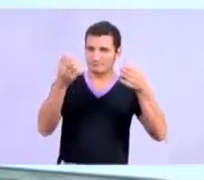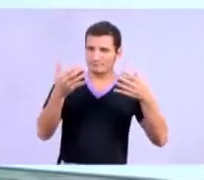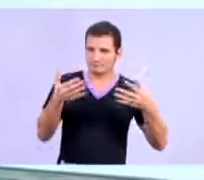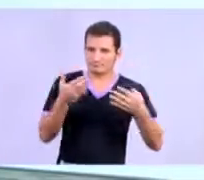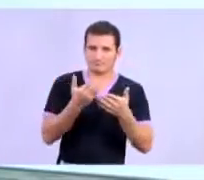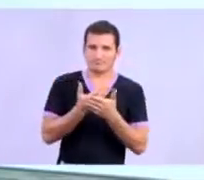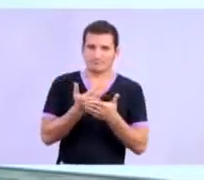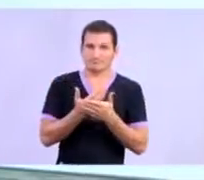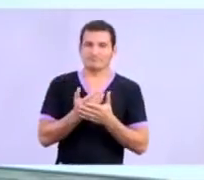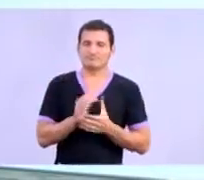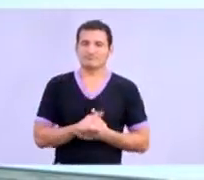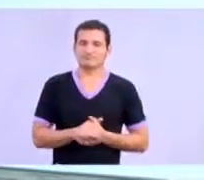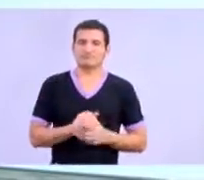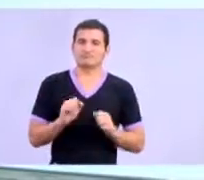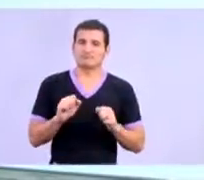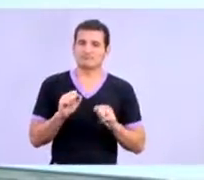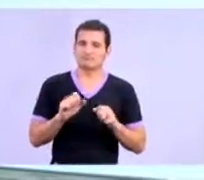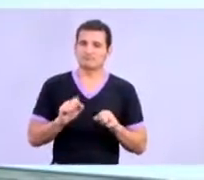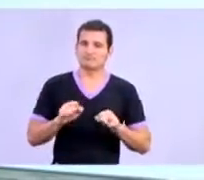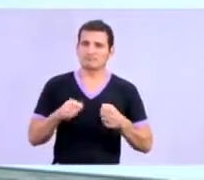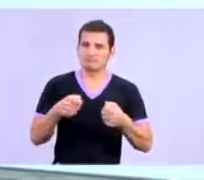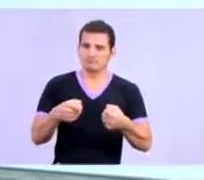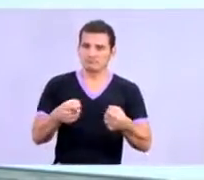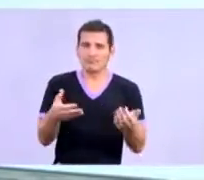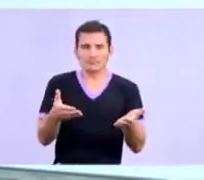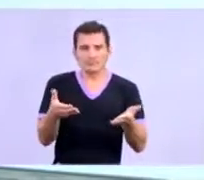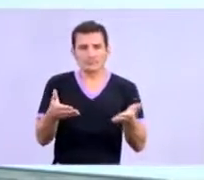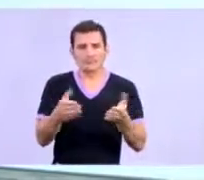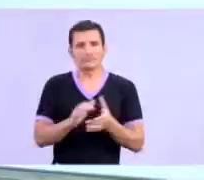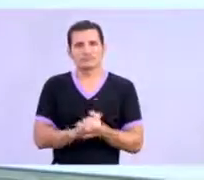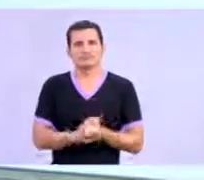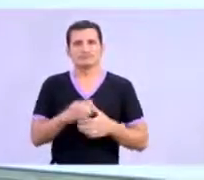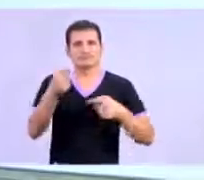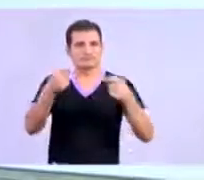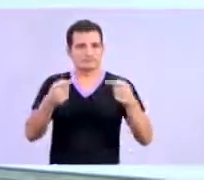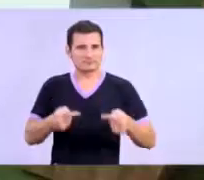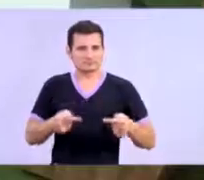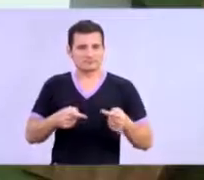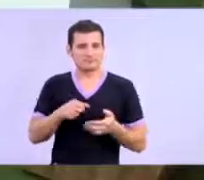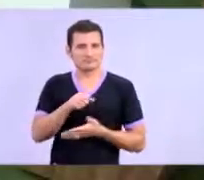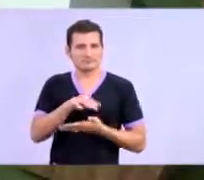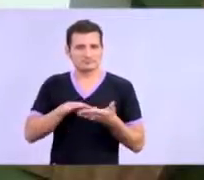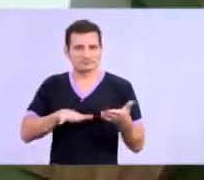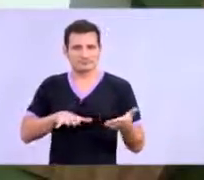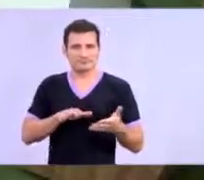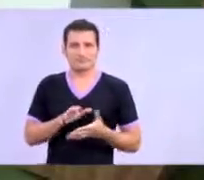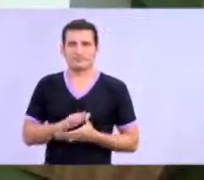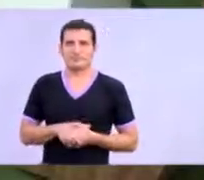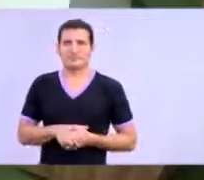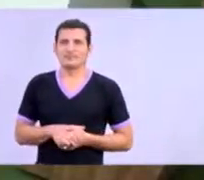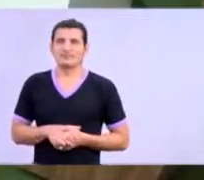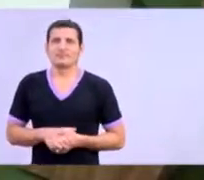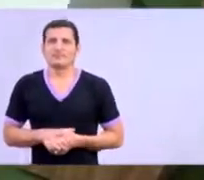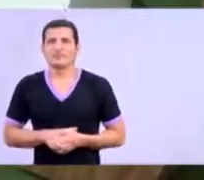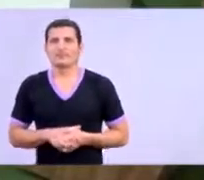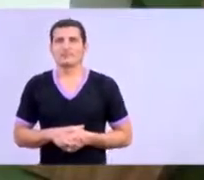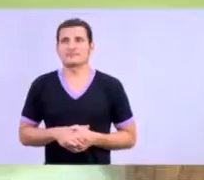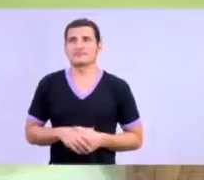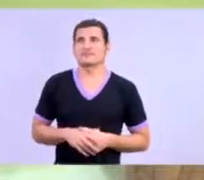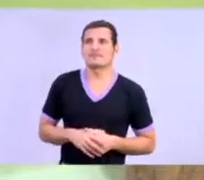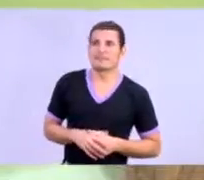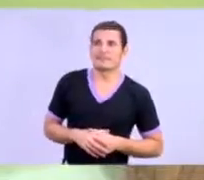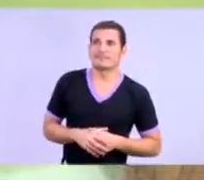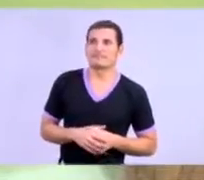estar reforçando nessa lista de exercícios que nós fizemos. Professor, temos uma pergunta? Temos sim. Temos uma pergunta.